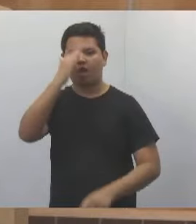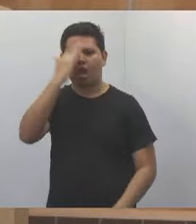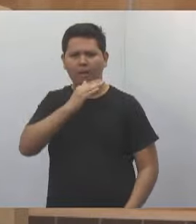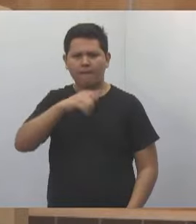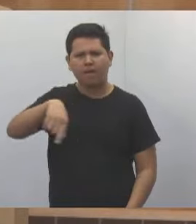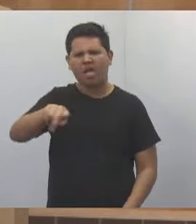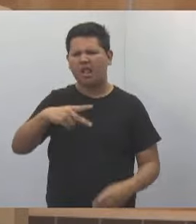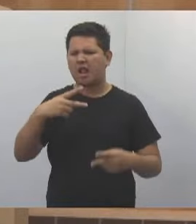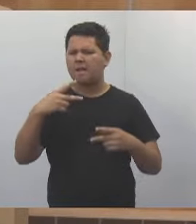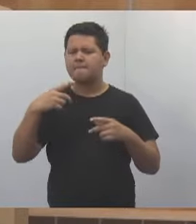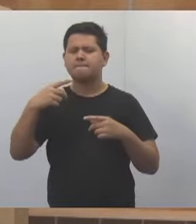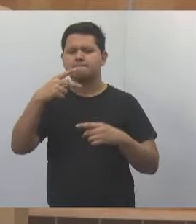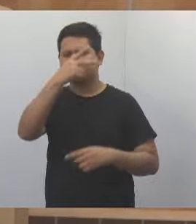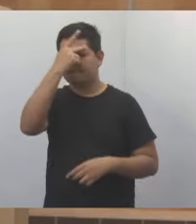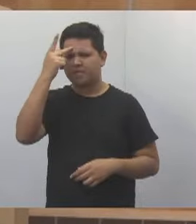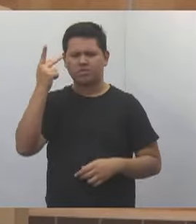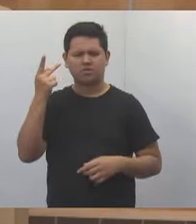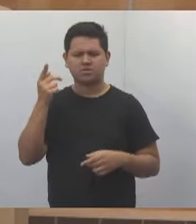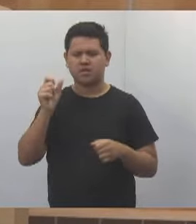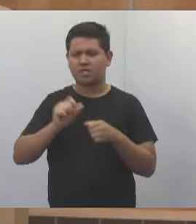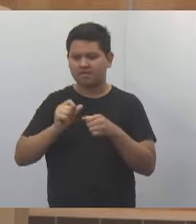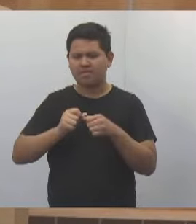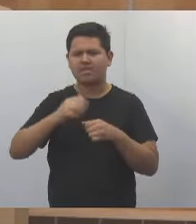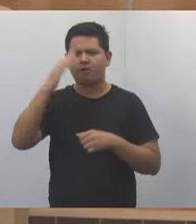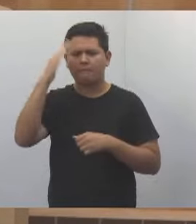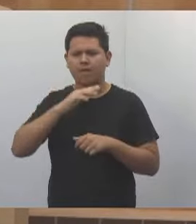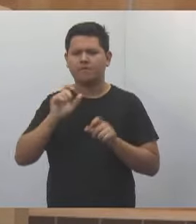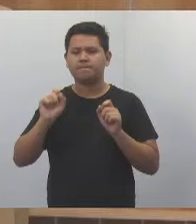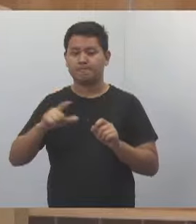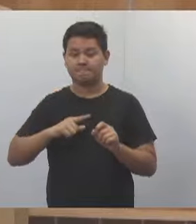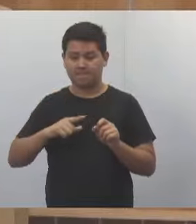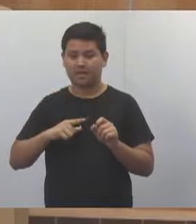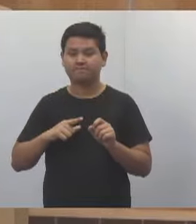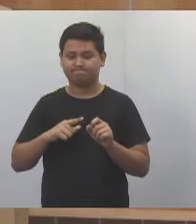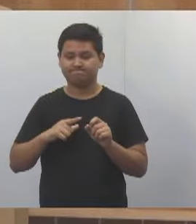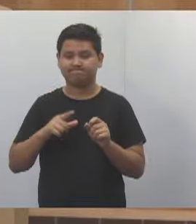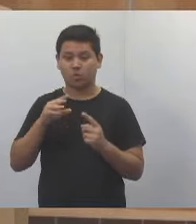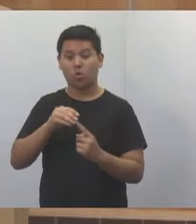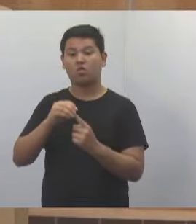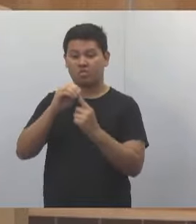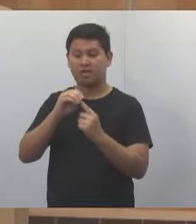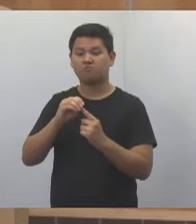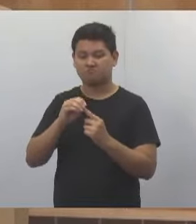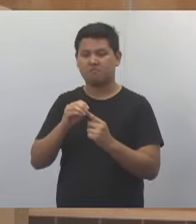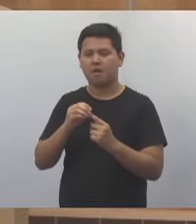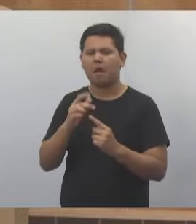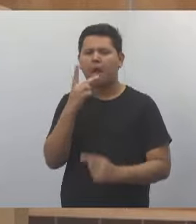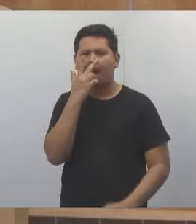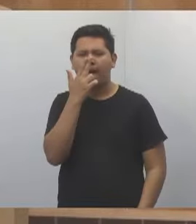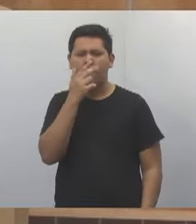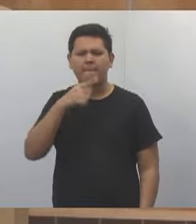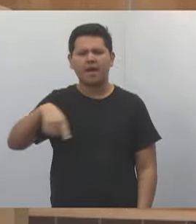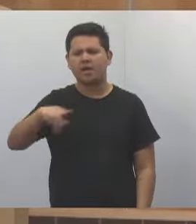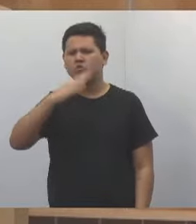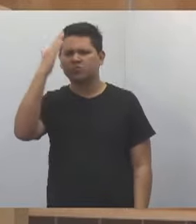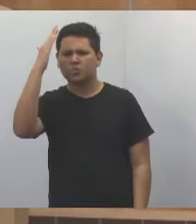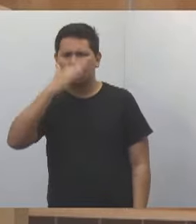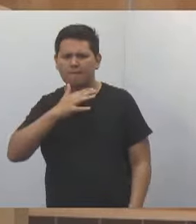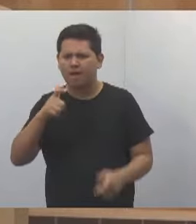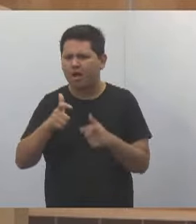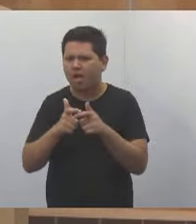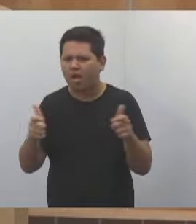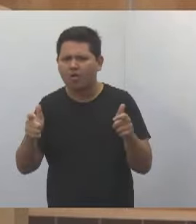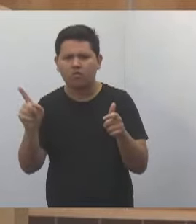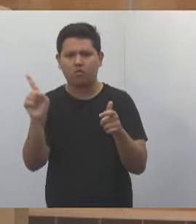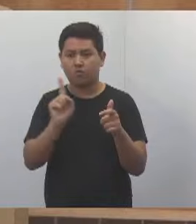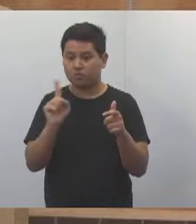as pessoas que praticam o mal, elas têm um destaque tão grande que parece que o mal é maior, e não